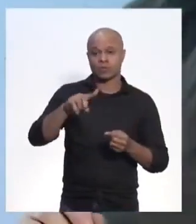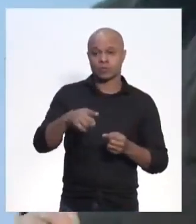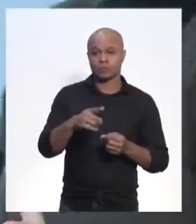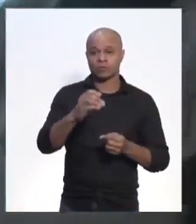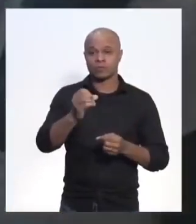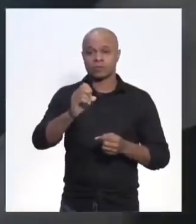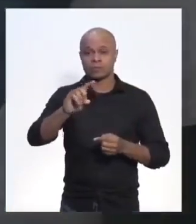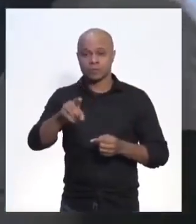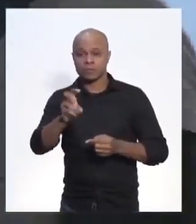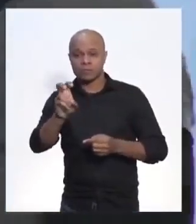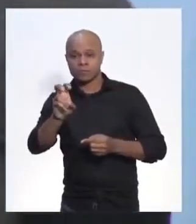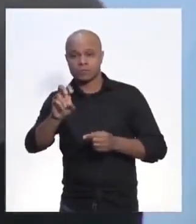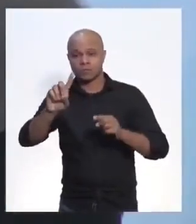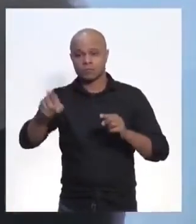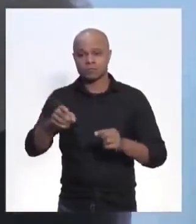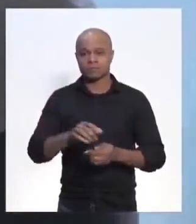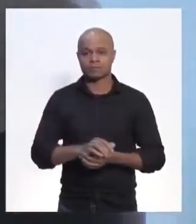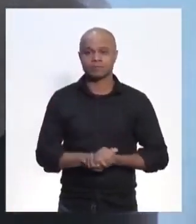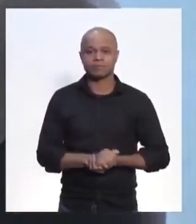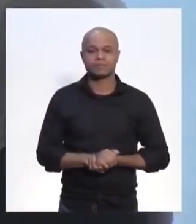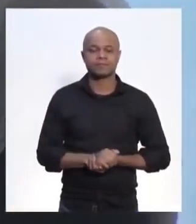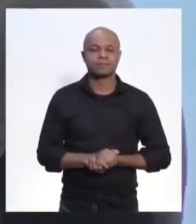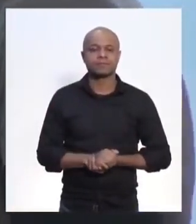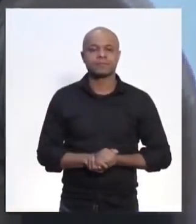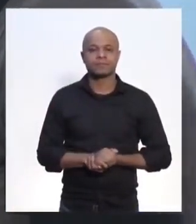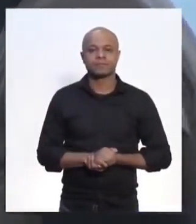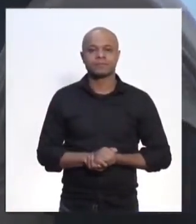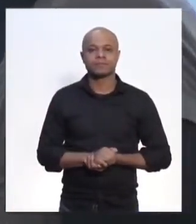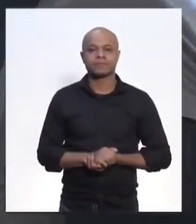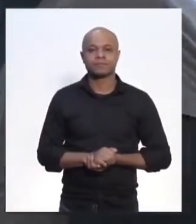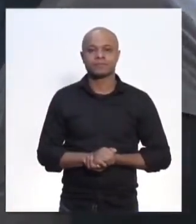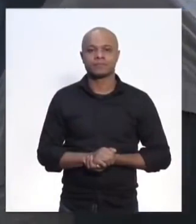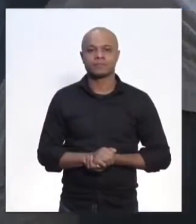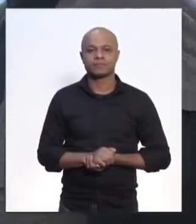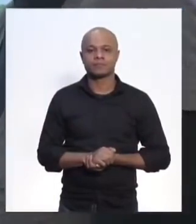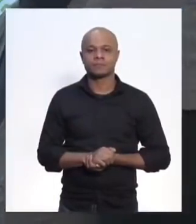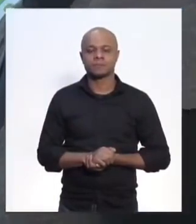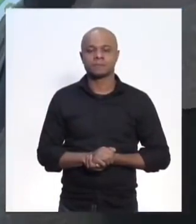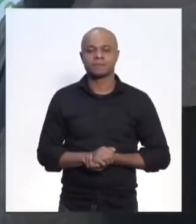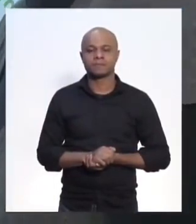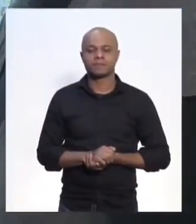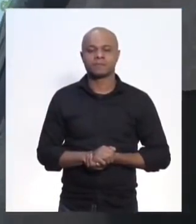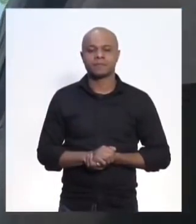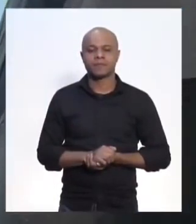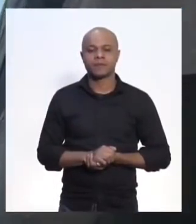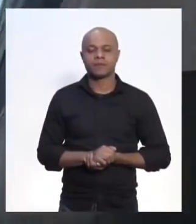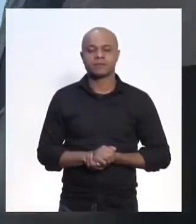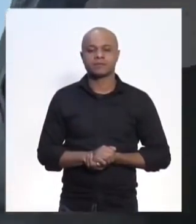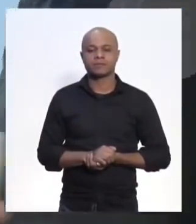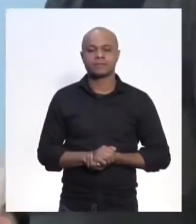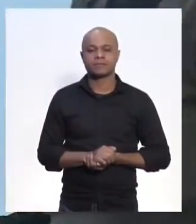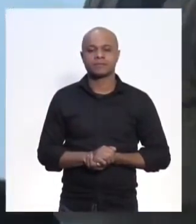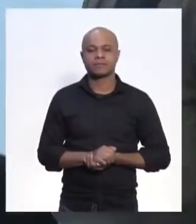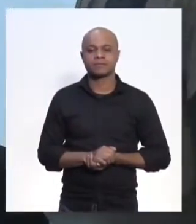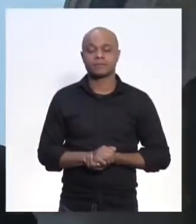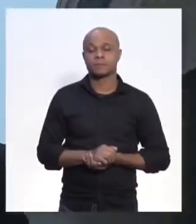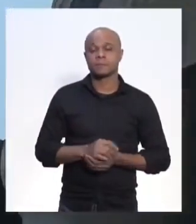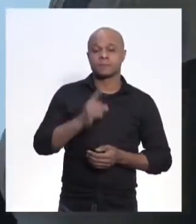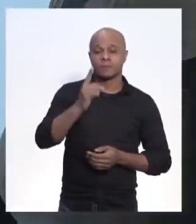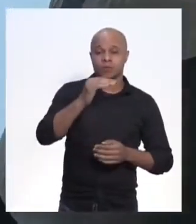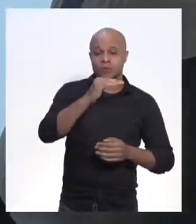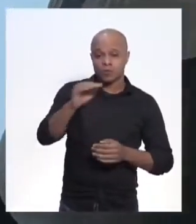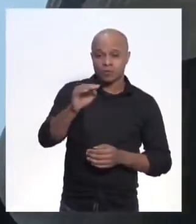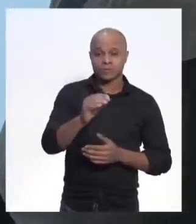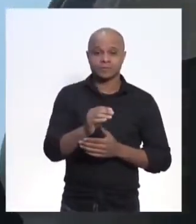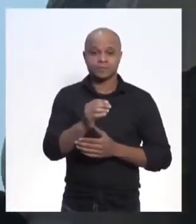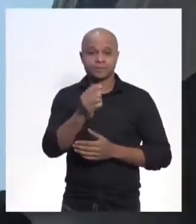0,5. Tudo bem? E se 2 a -2, a gente vai inverter, vai ficar 2 ao quadrado embaixo, o sinal de menos sobe.